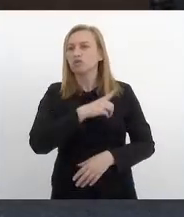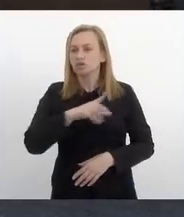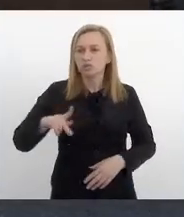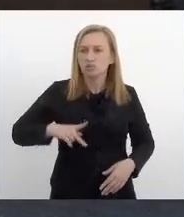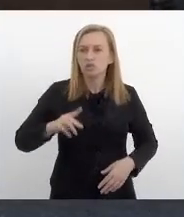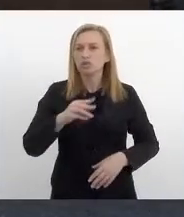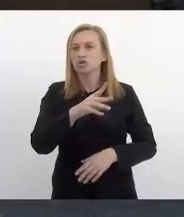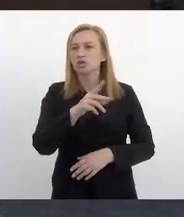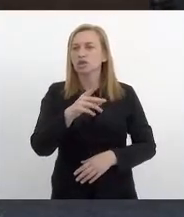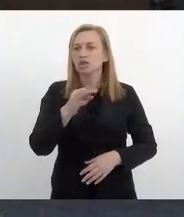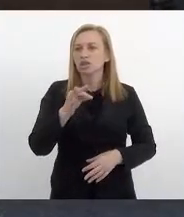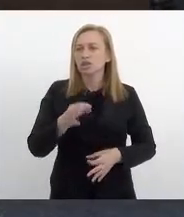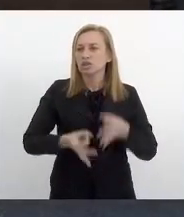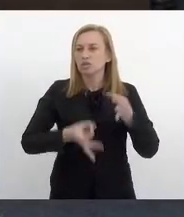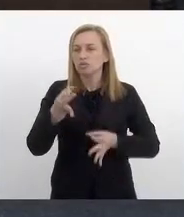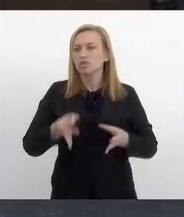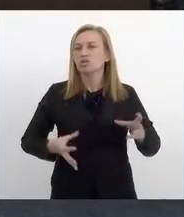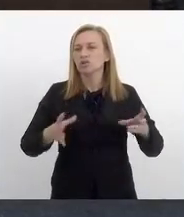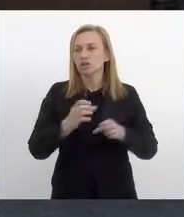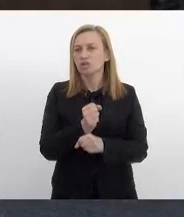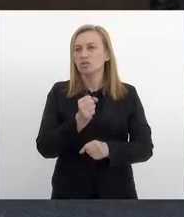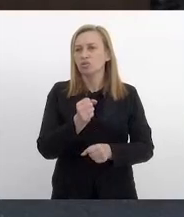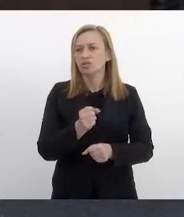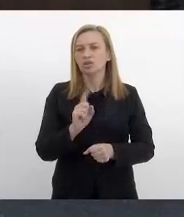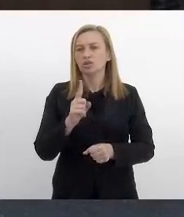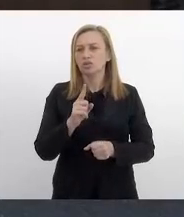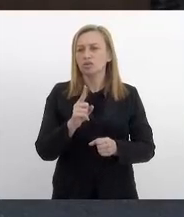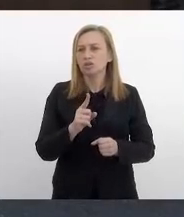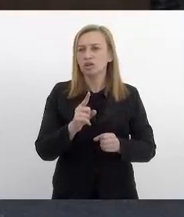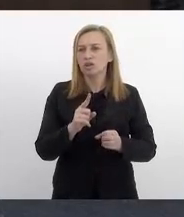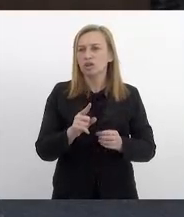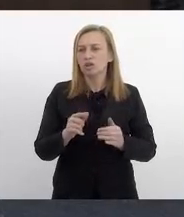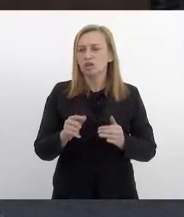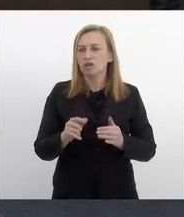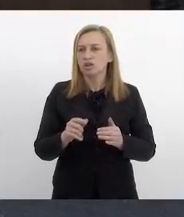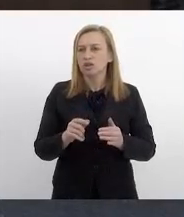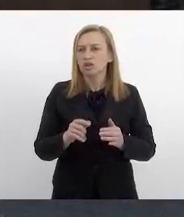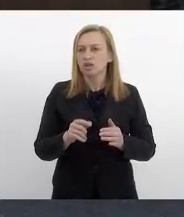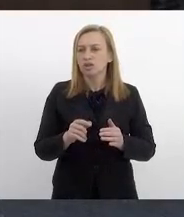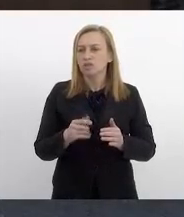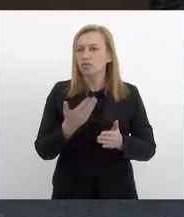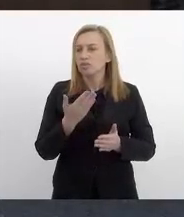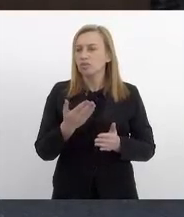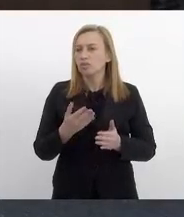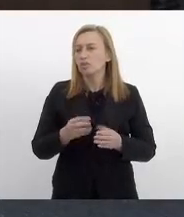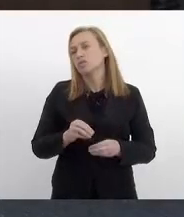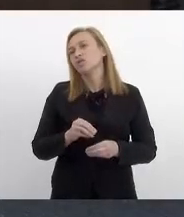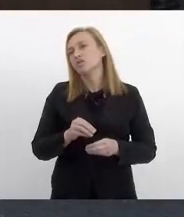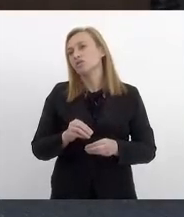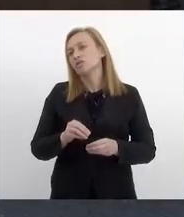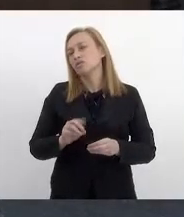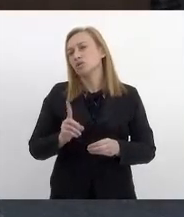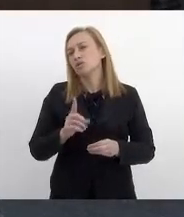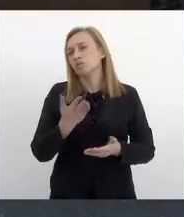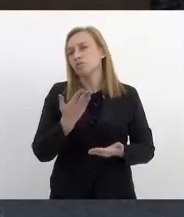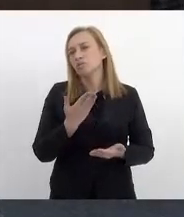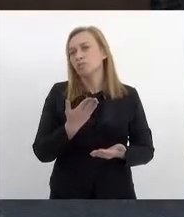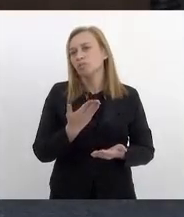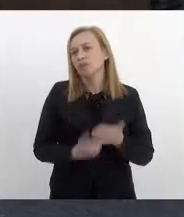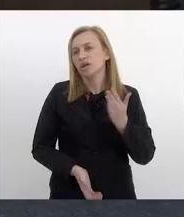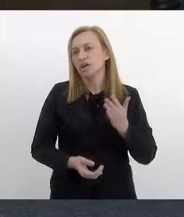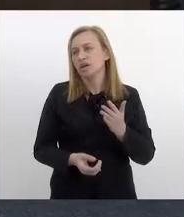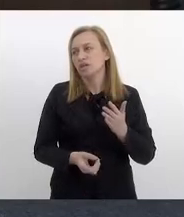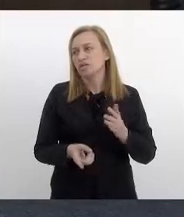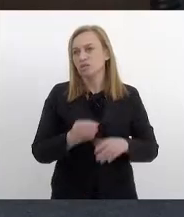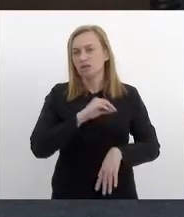o Tribunal de Contas não fiquem fora dessa reposição, tá? E eu retiro pelo acordo com o senhor e com essa